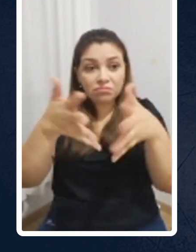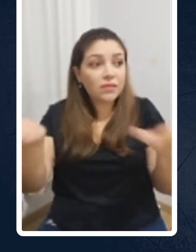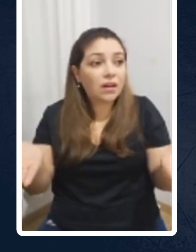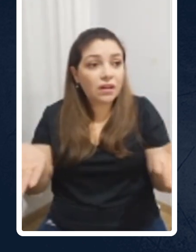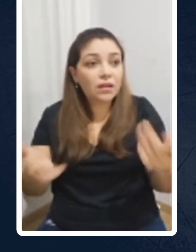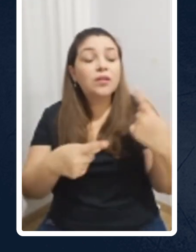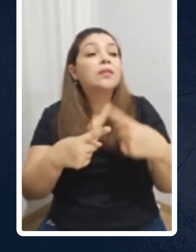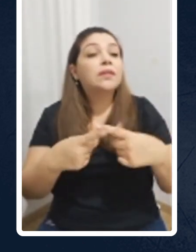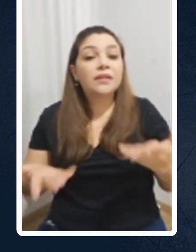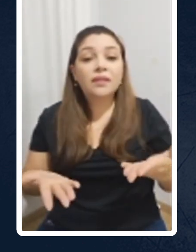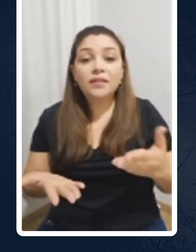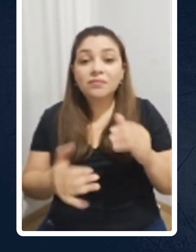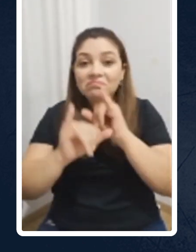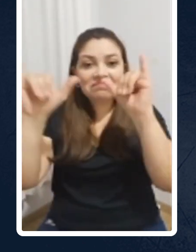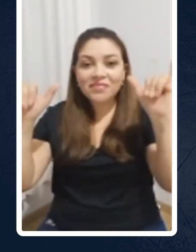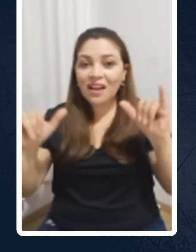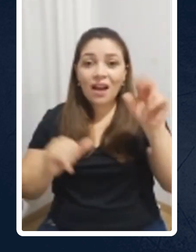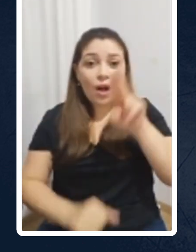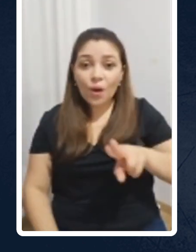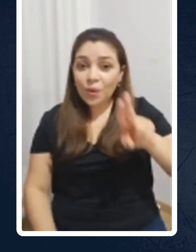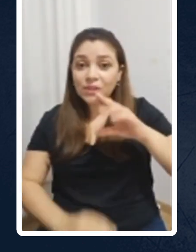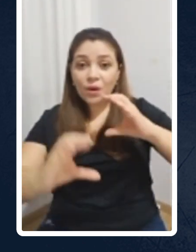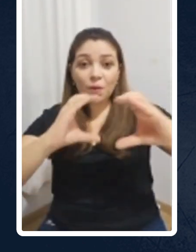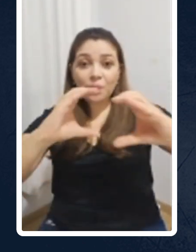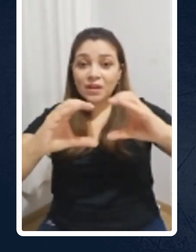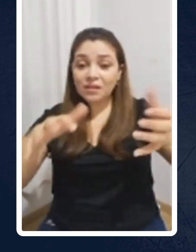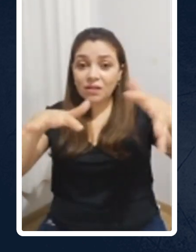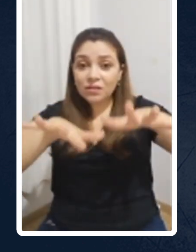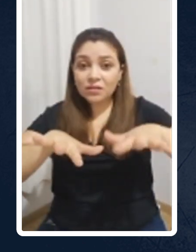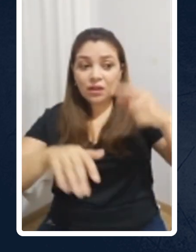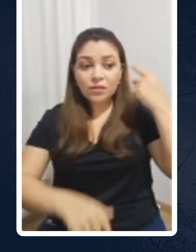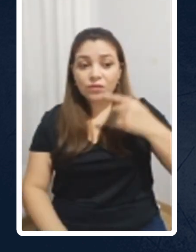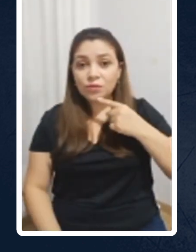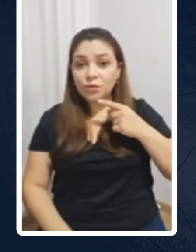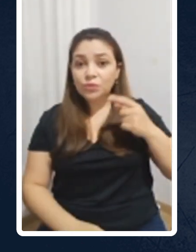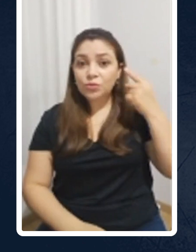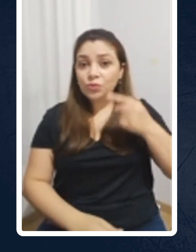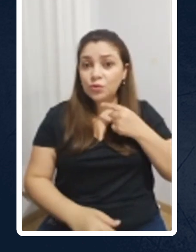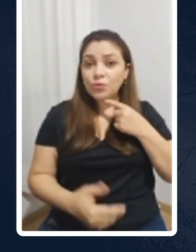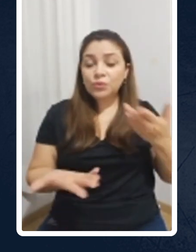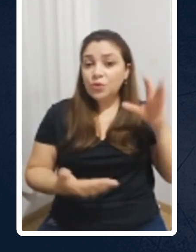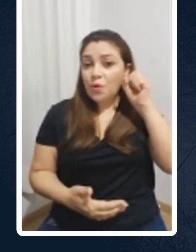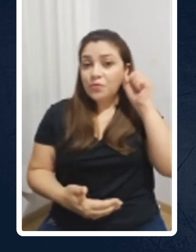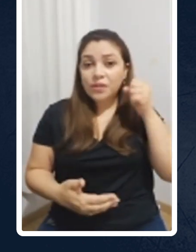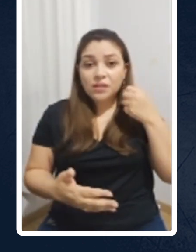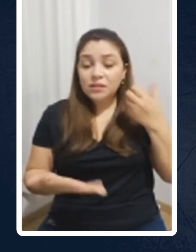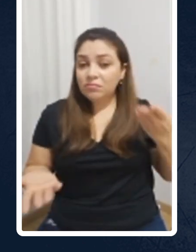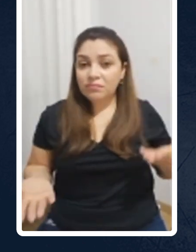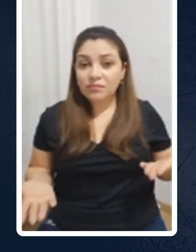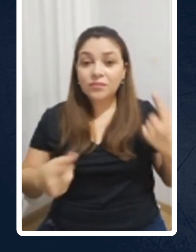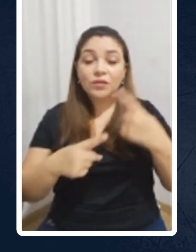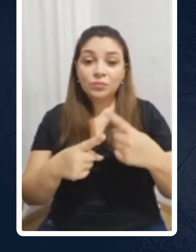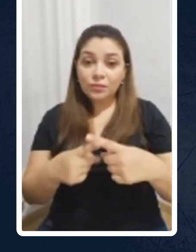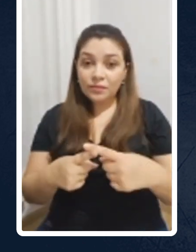E ela é usada para comunicação, inclusive entre os surdos. Porque, por exemplo, eu e as filhas